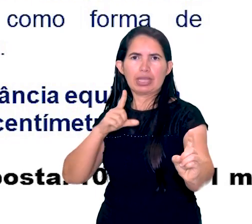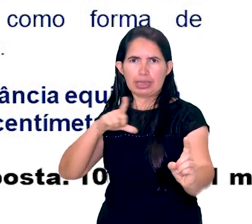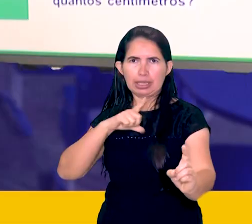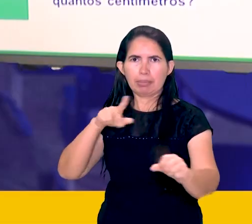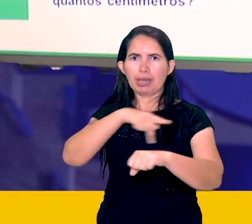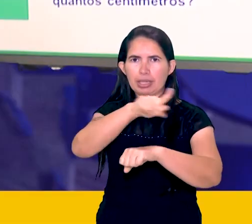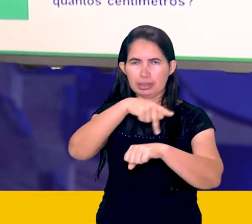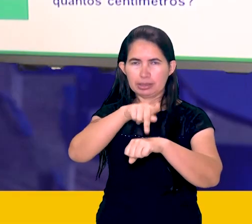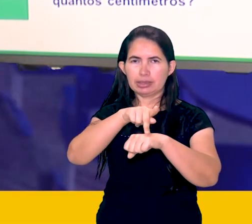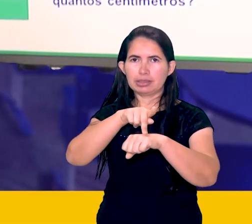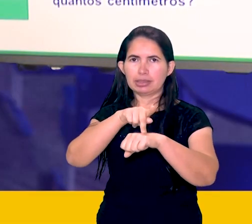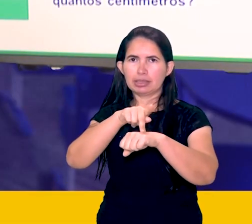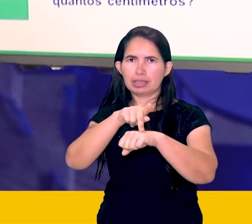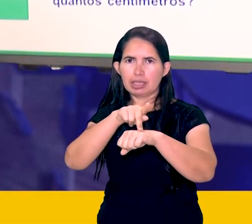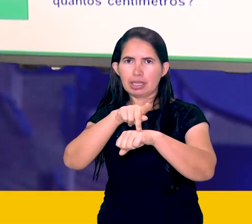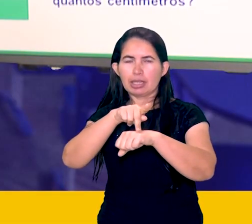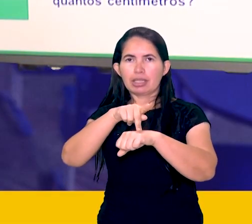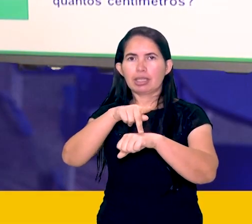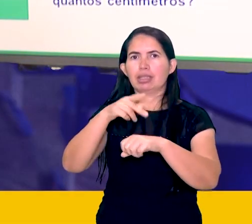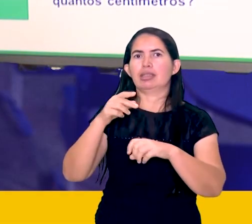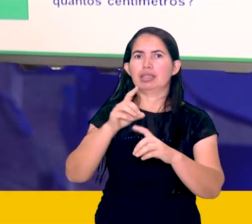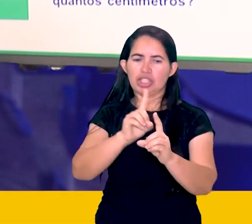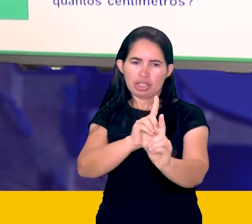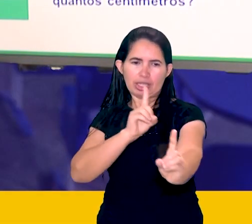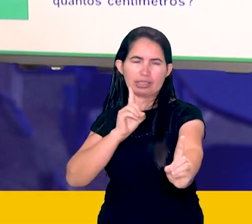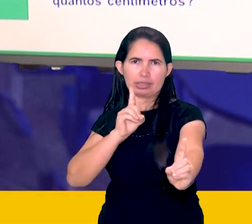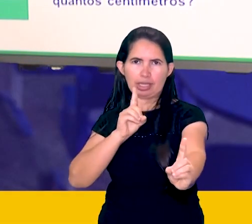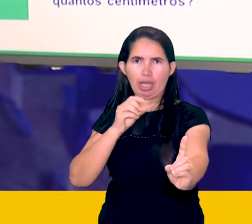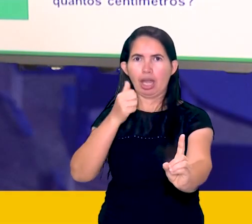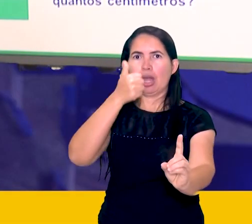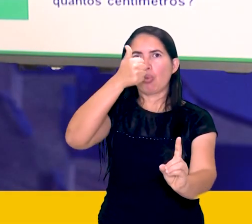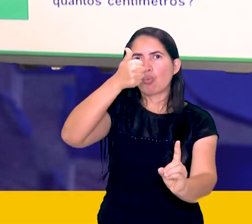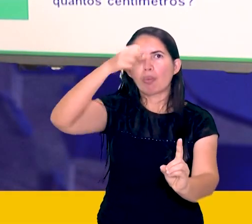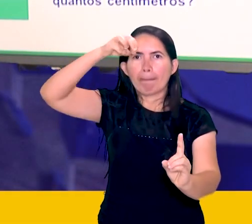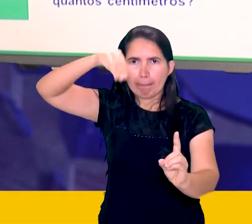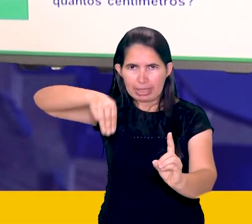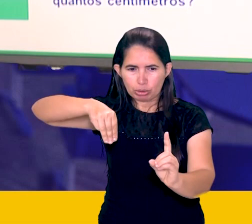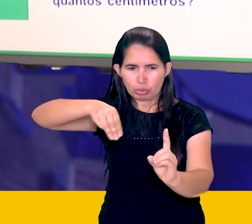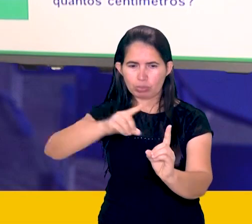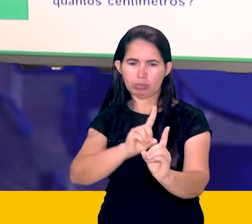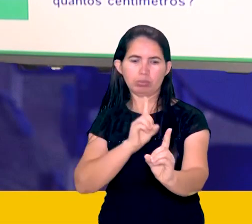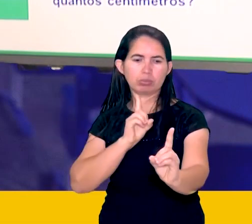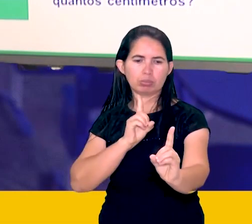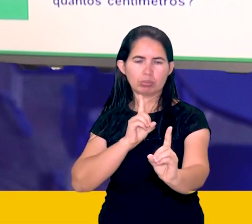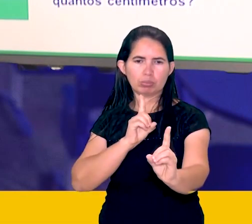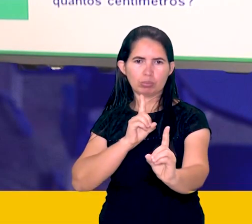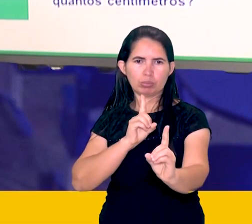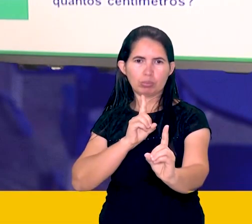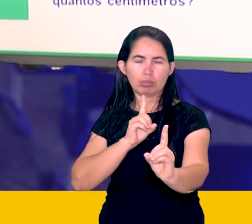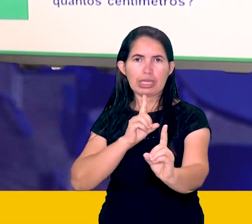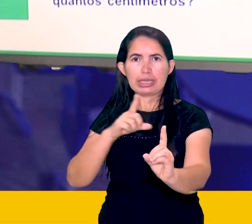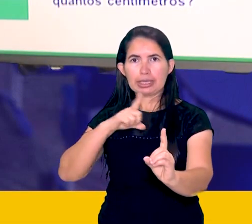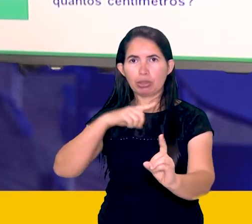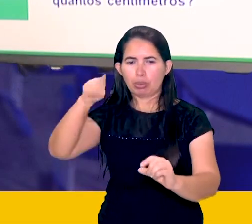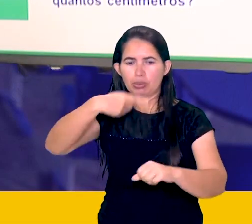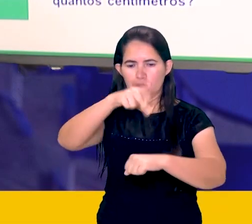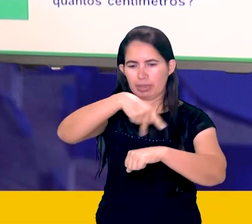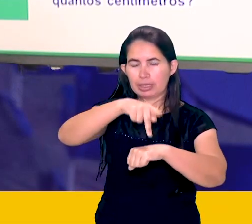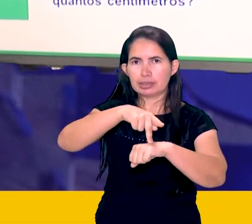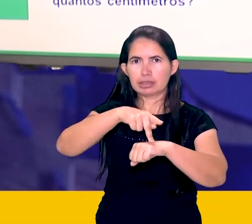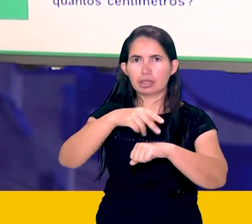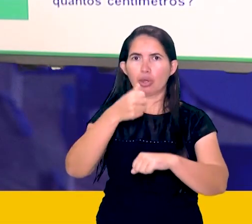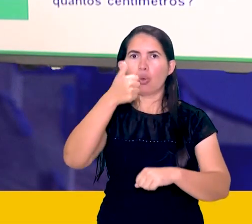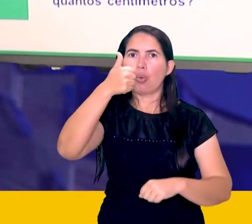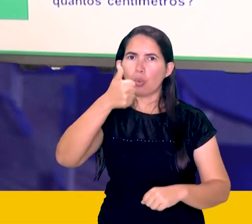Existem países que adotaram 1 metro de distância. Existem aqueles que adotaram 1,5 metro.